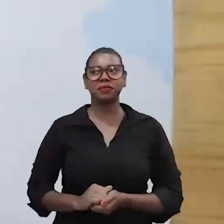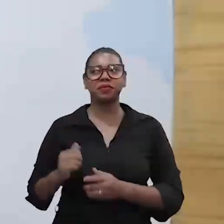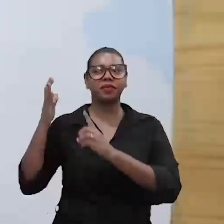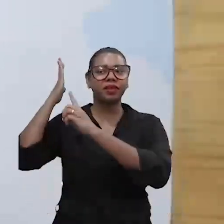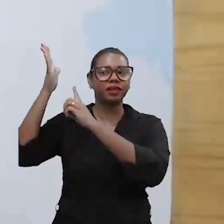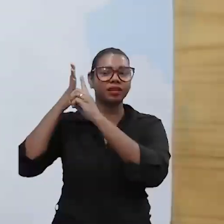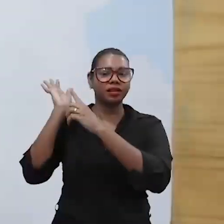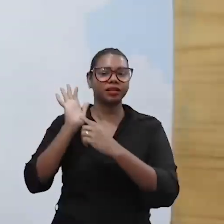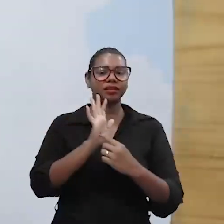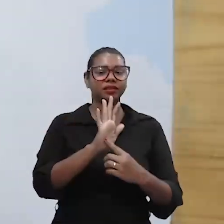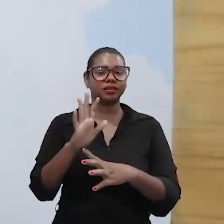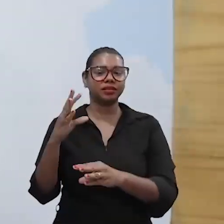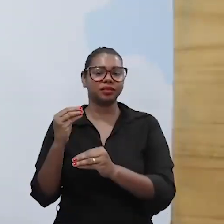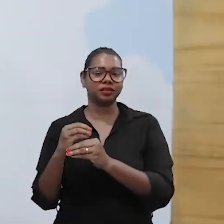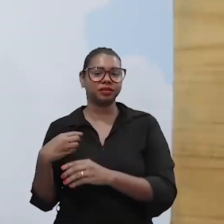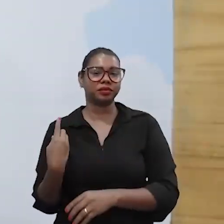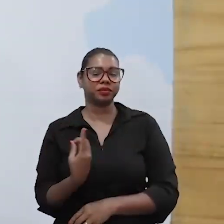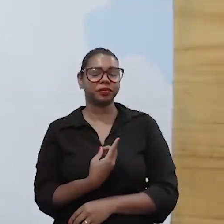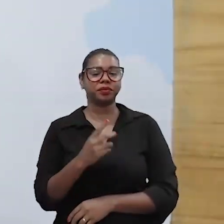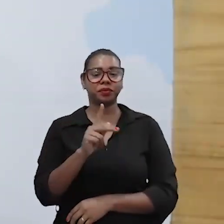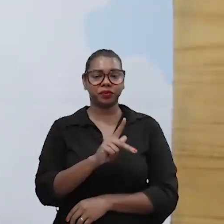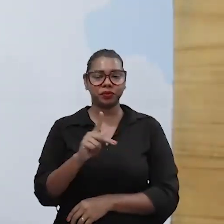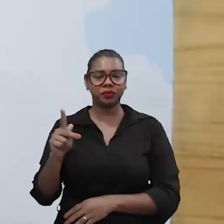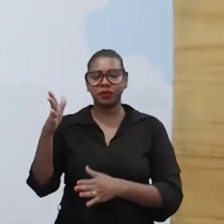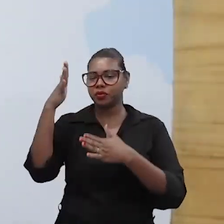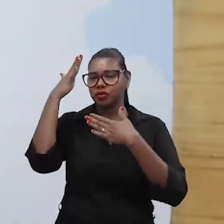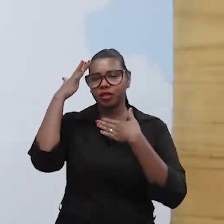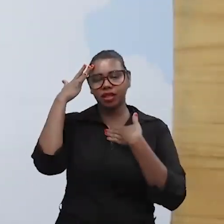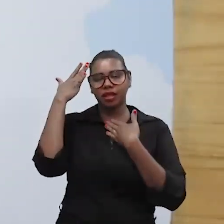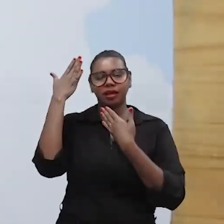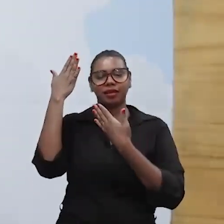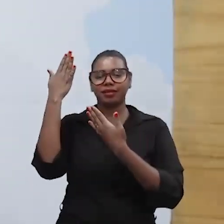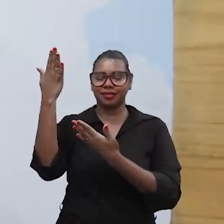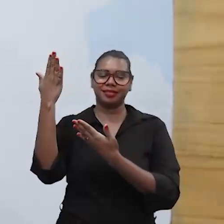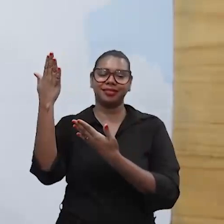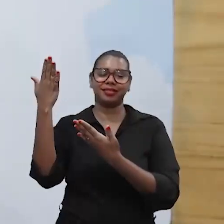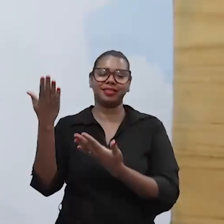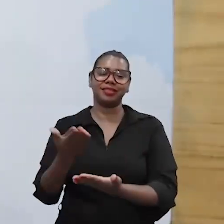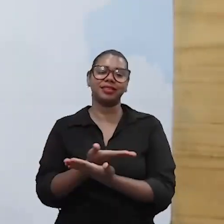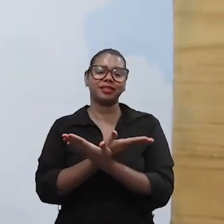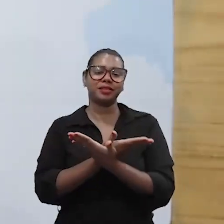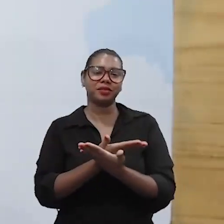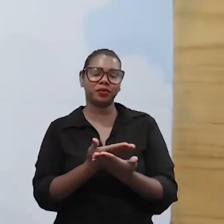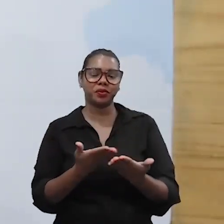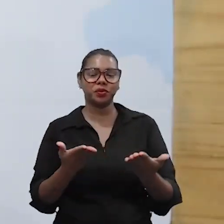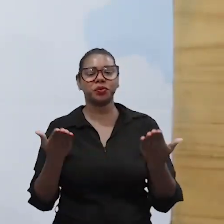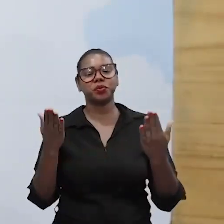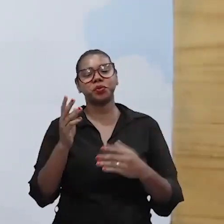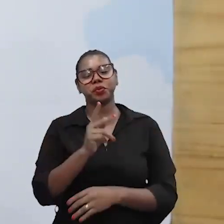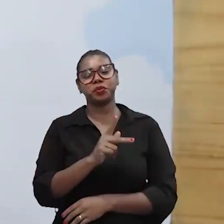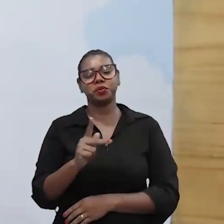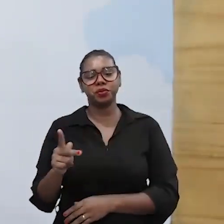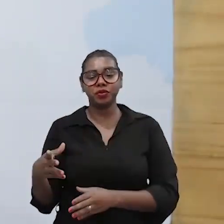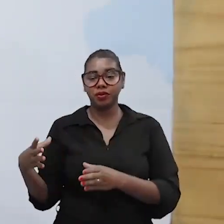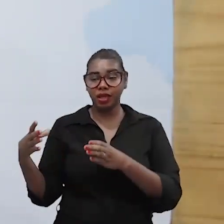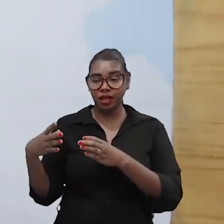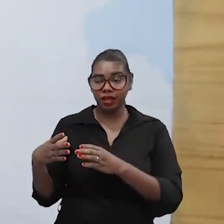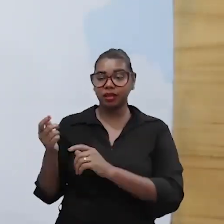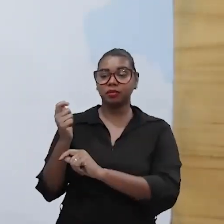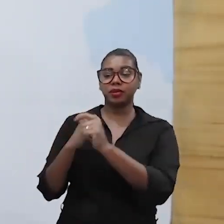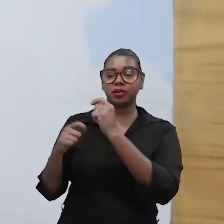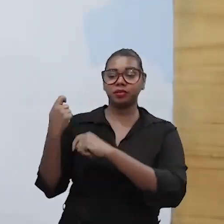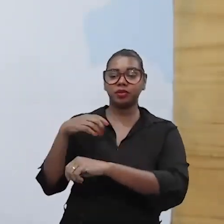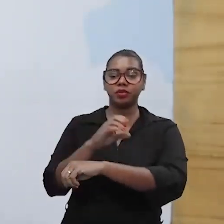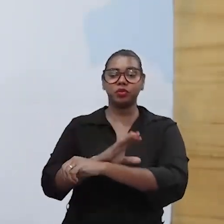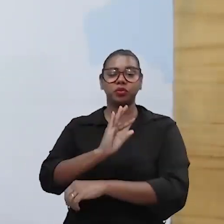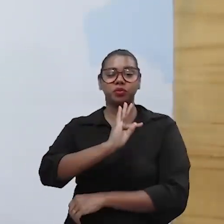serão mediadas por nossos professores, então já quero agradecer muitíssimo aí pela colaboração de todos os professores, da nossa equipe de administração